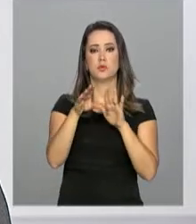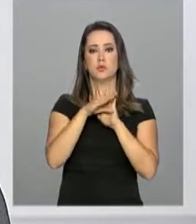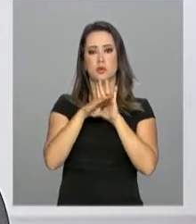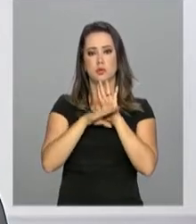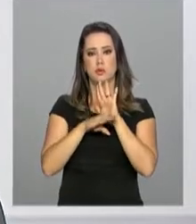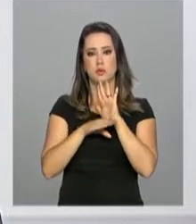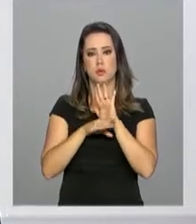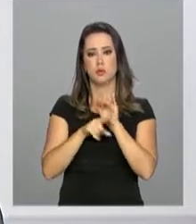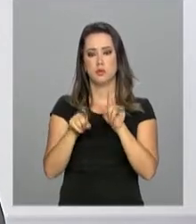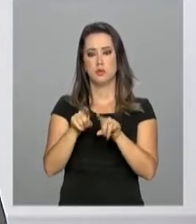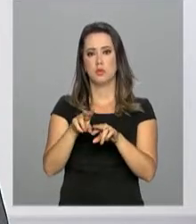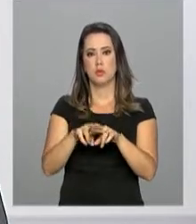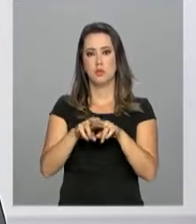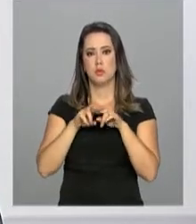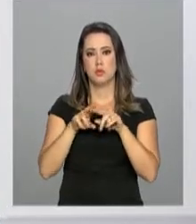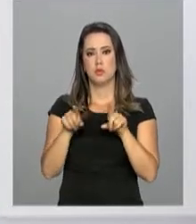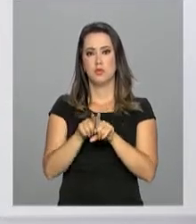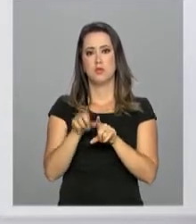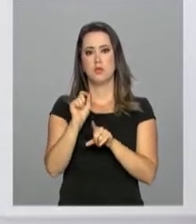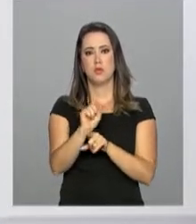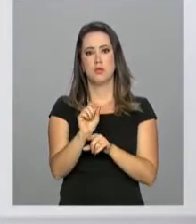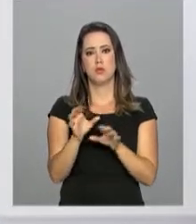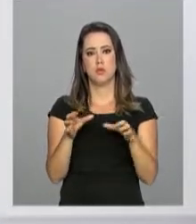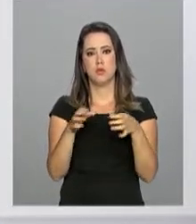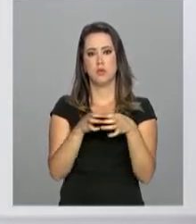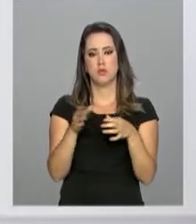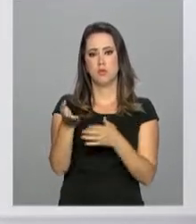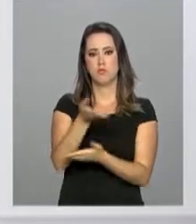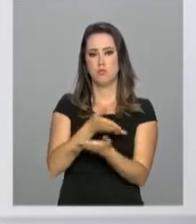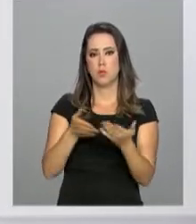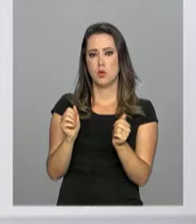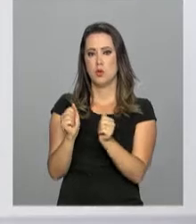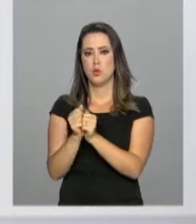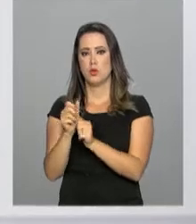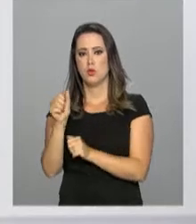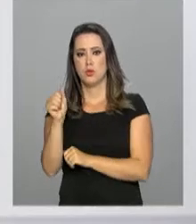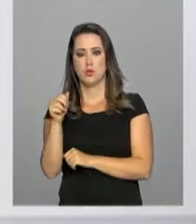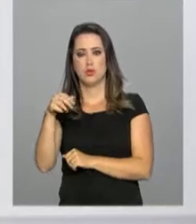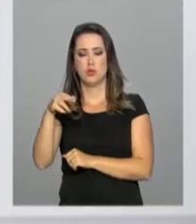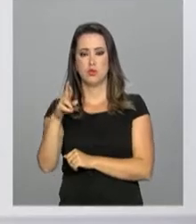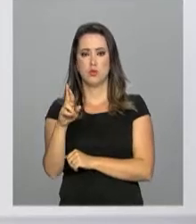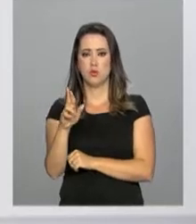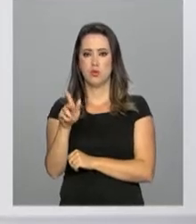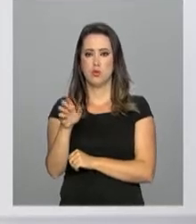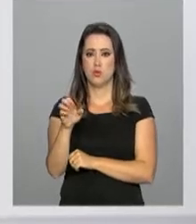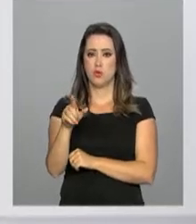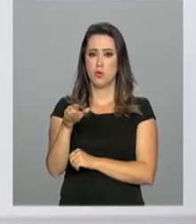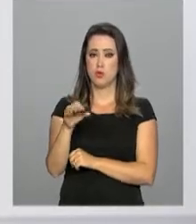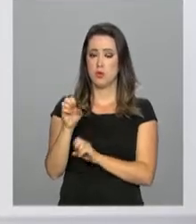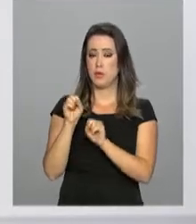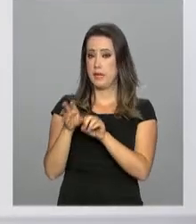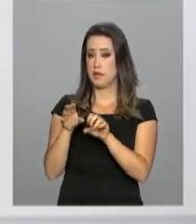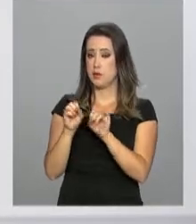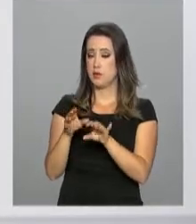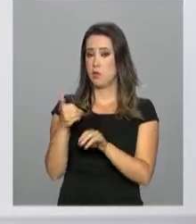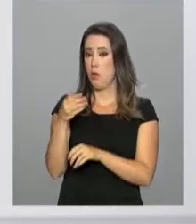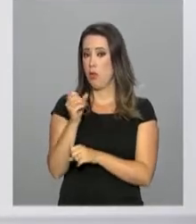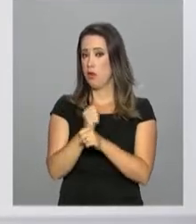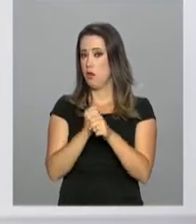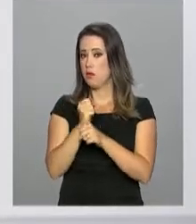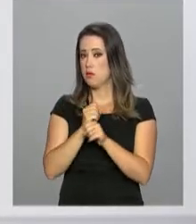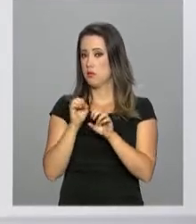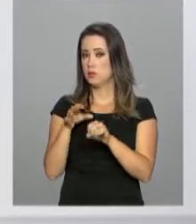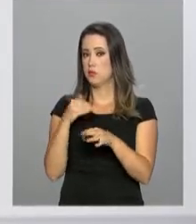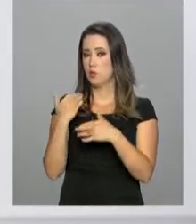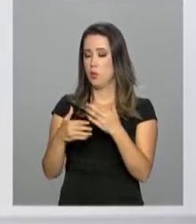projeto coordenado pela Agência Brasileira de Cooperação e o governo da Argélia, ensinou durante 10 anos técnicas modernas de